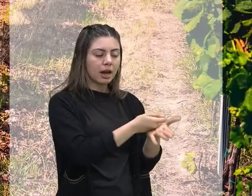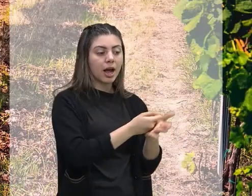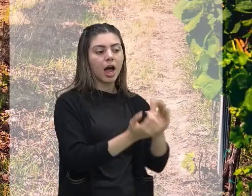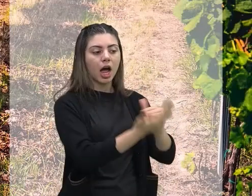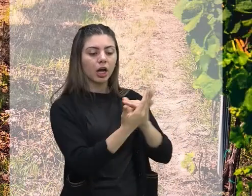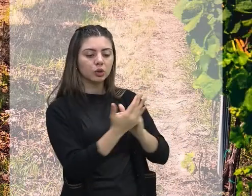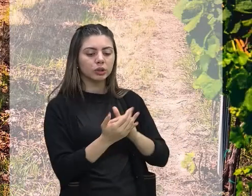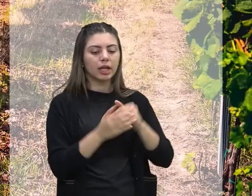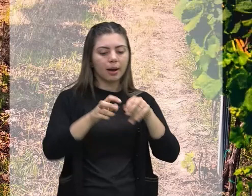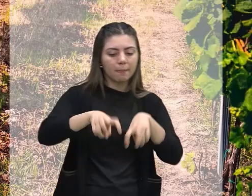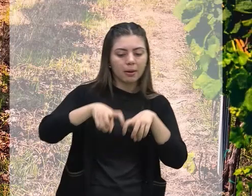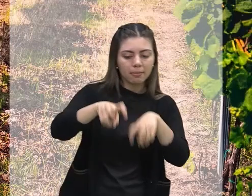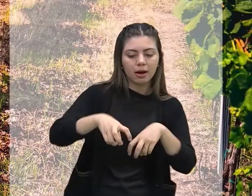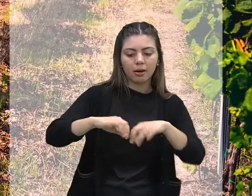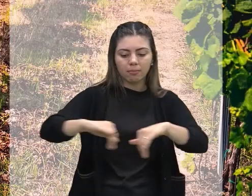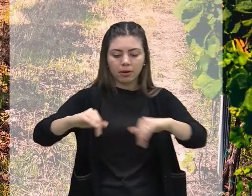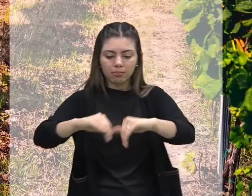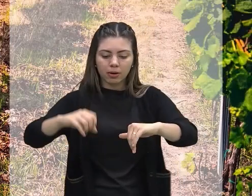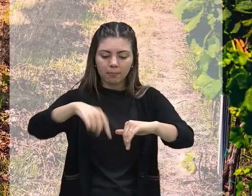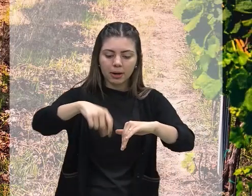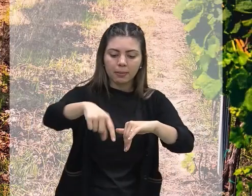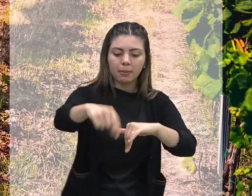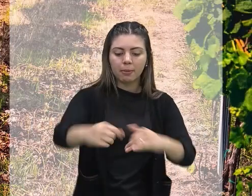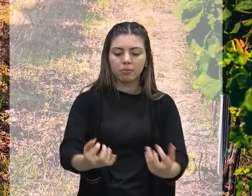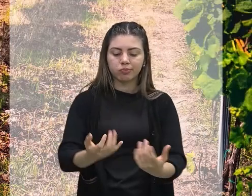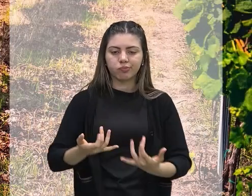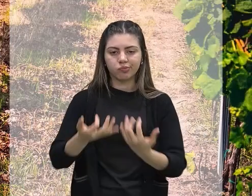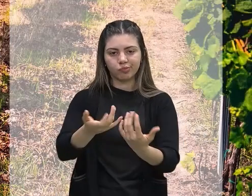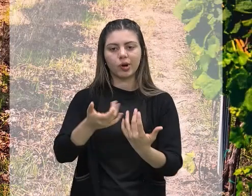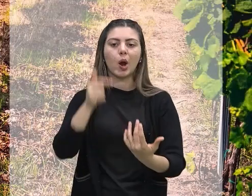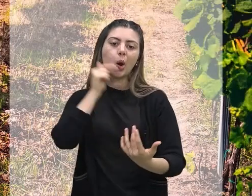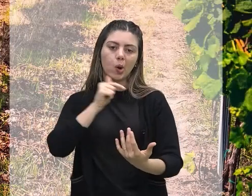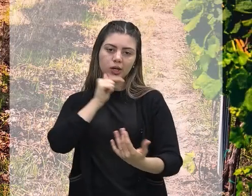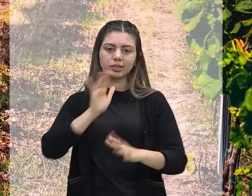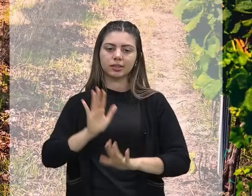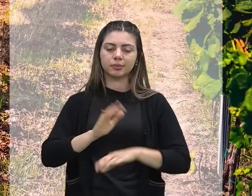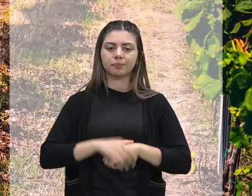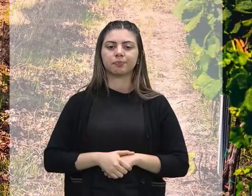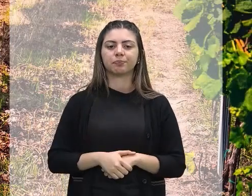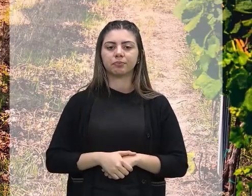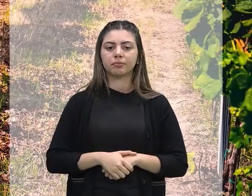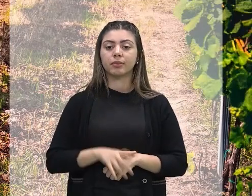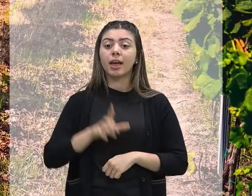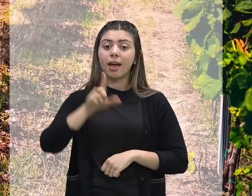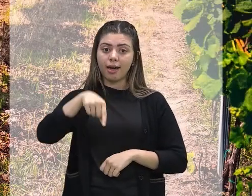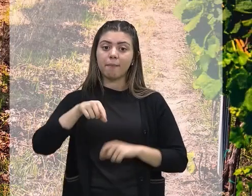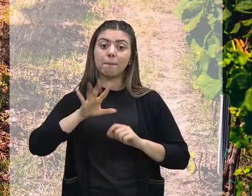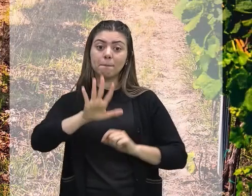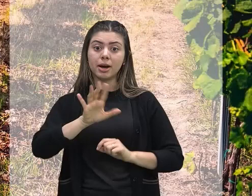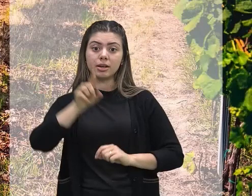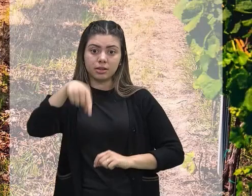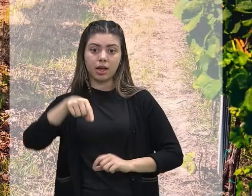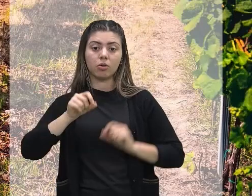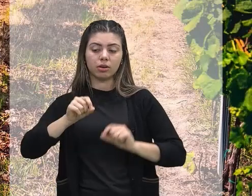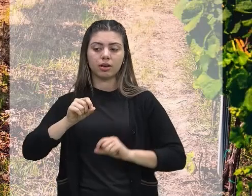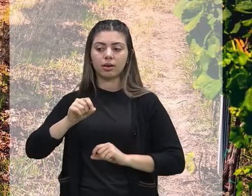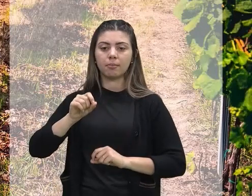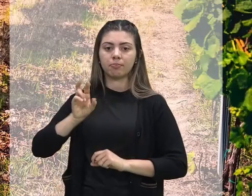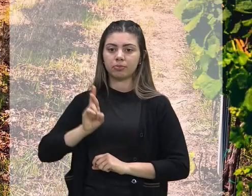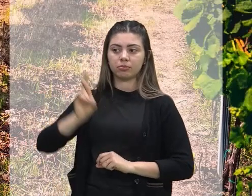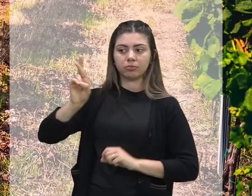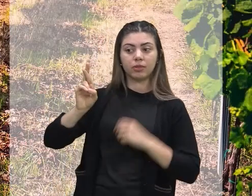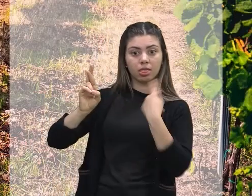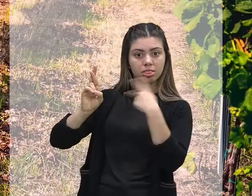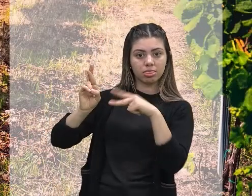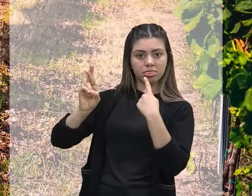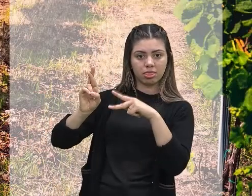a colher, né, até chegar lá onde o seu destino, né? Mas tem uma propriedade privada, é cercada, tem um dono,